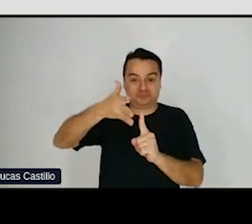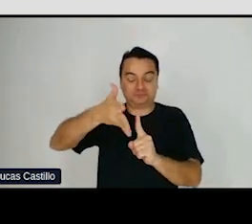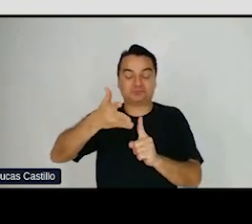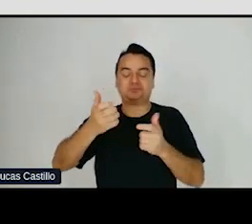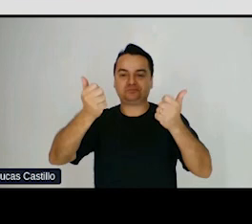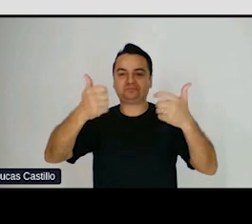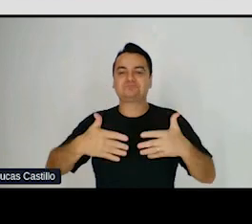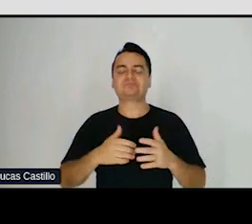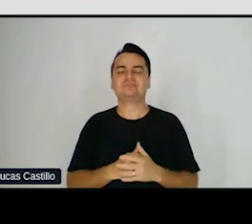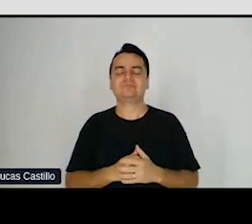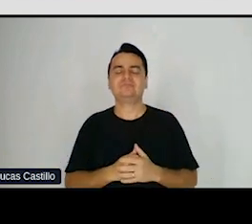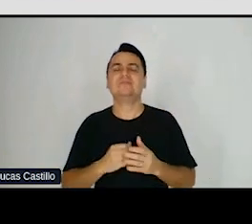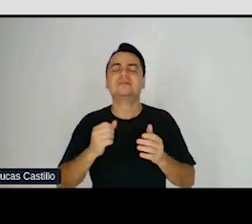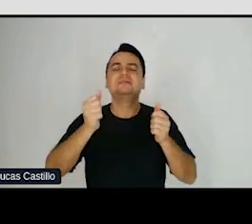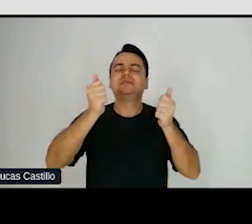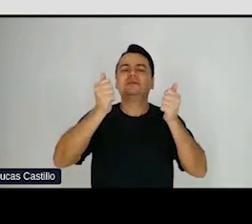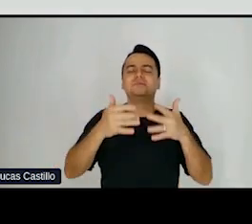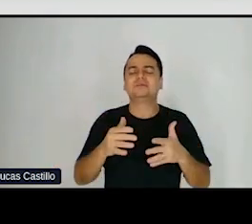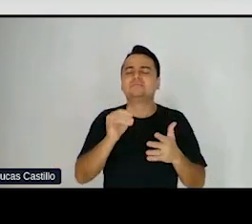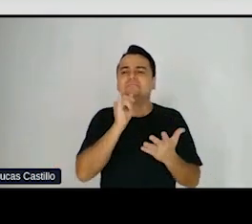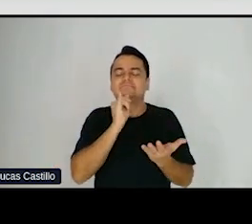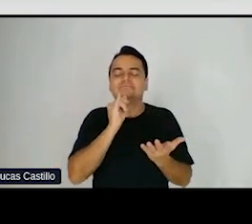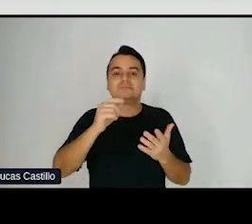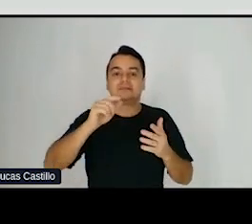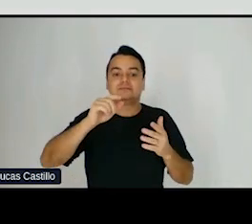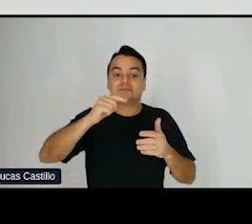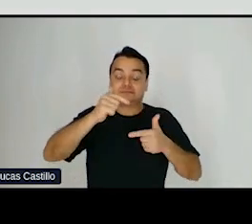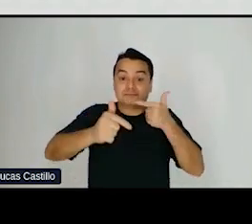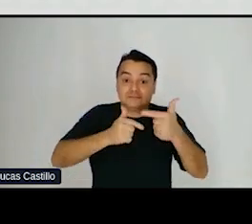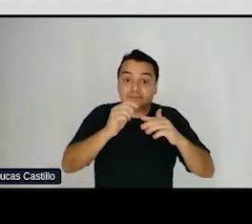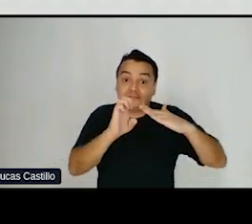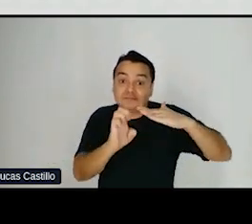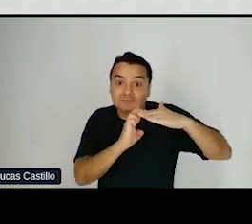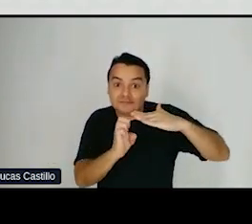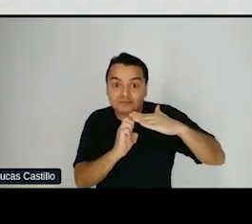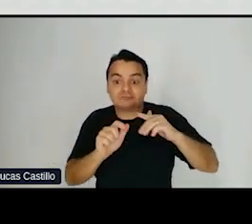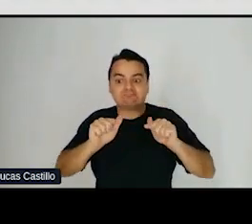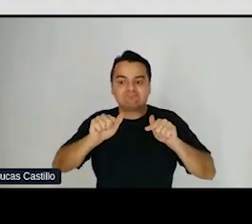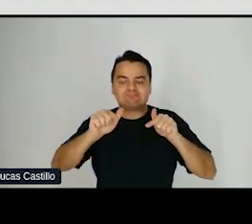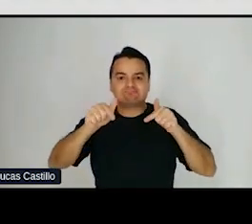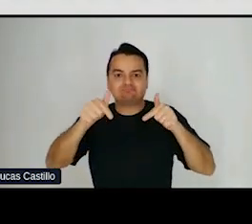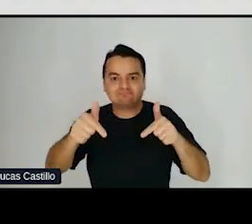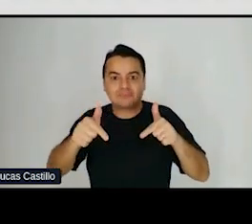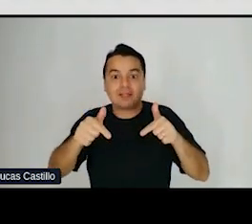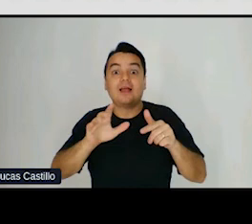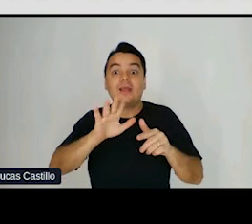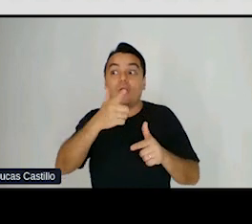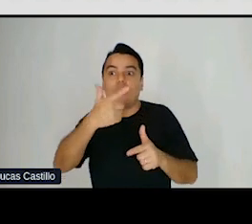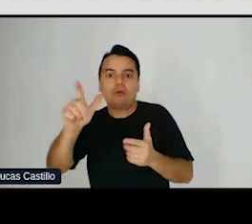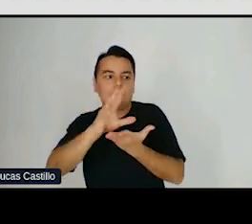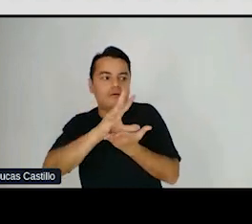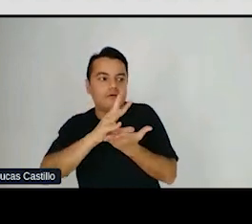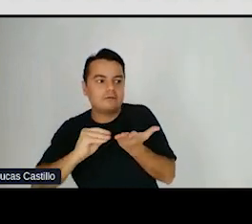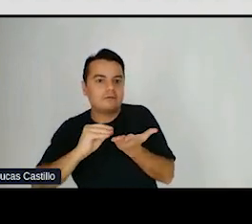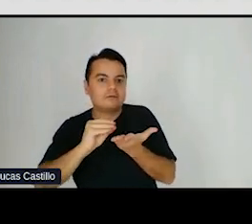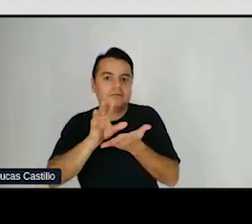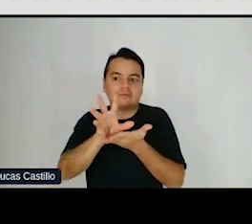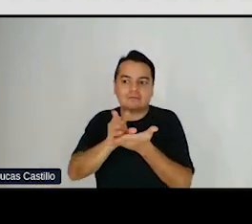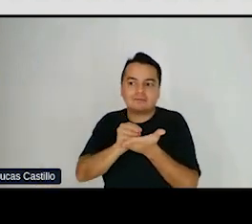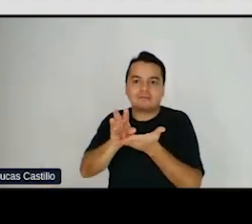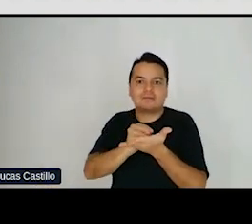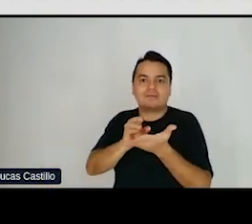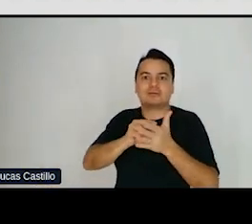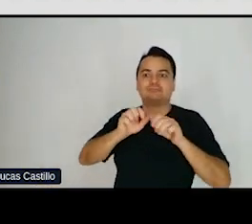e trazendo o quanto que uma ação acaba puxando a outra, e não apenas entre empresas, mas a gente também como pessoa,